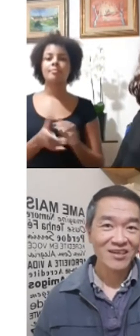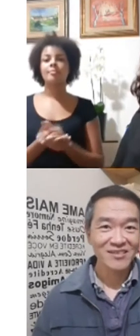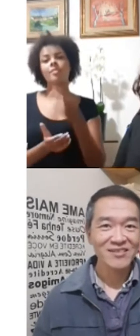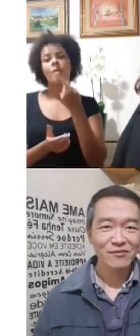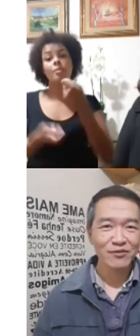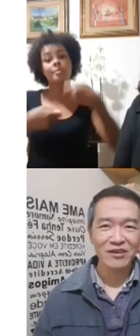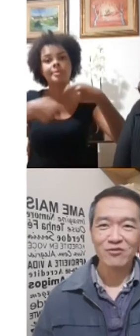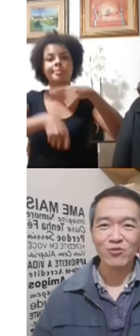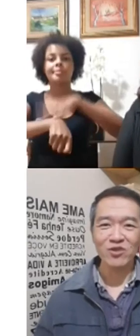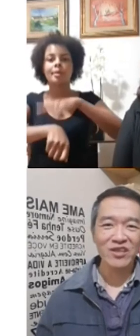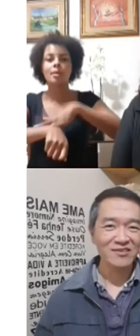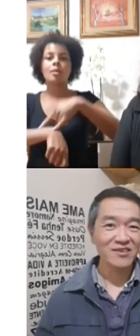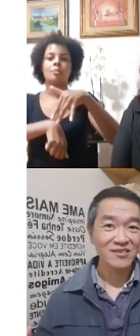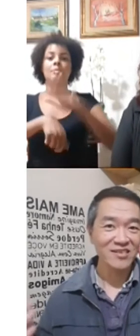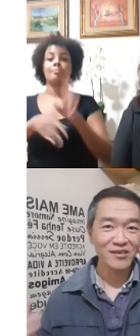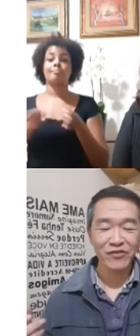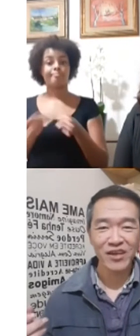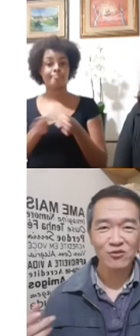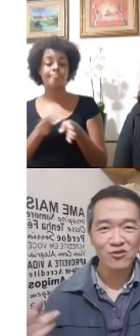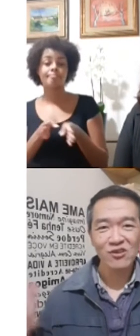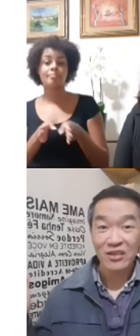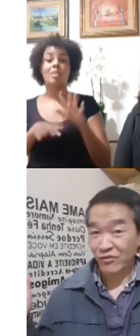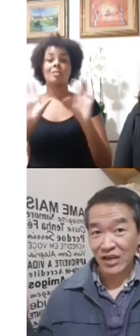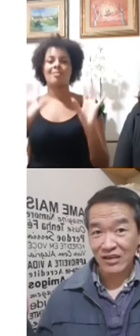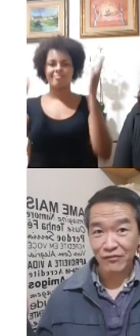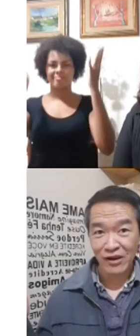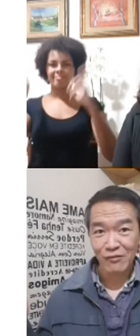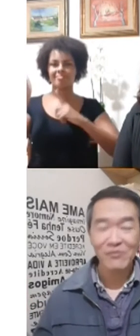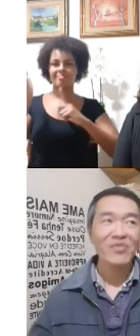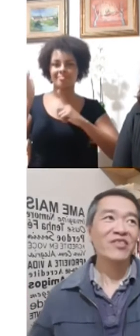mais acessível, né? Como tem, às vezes, em eventos, teve